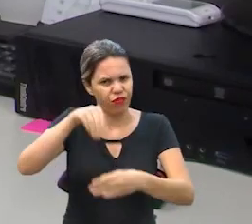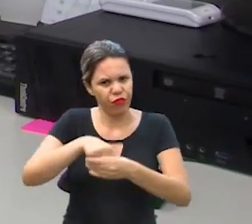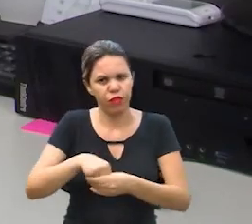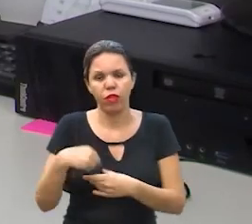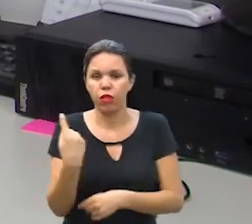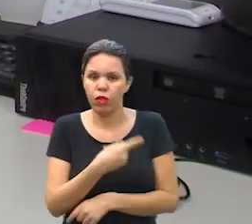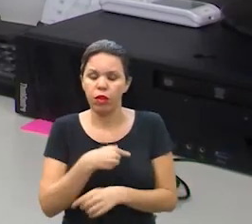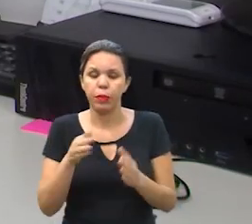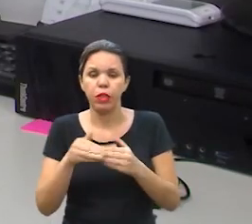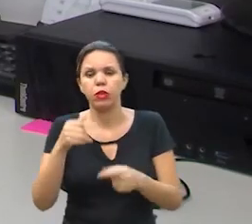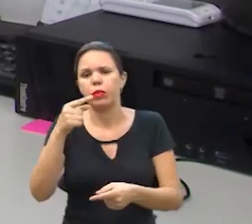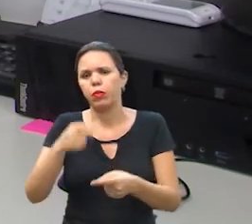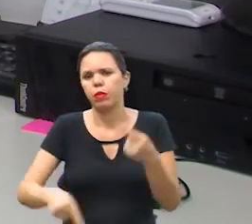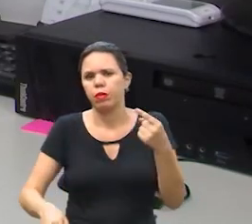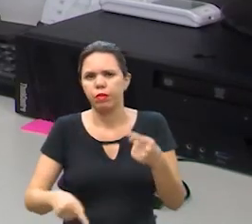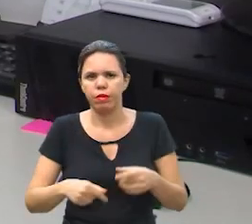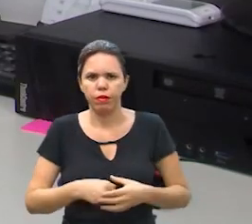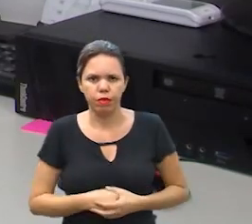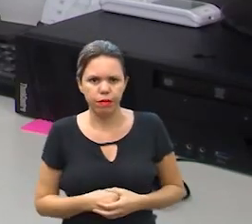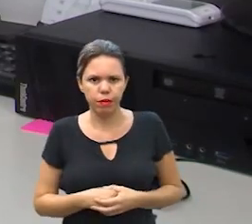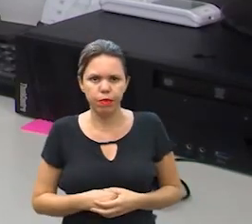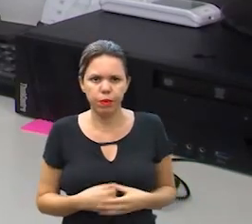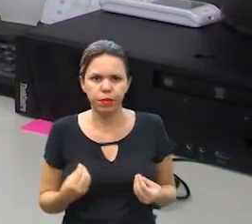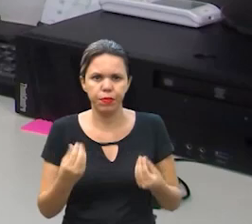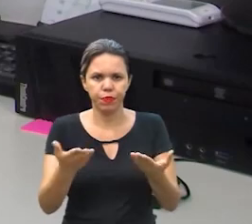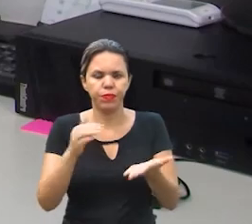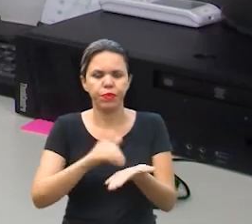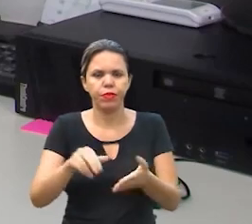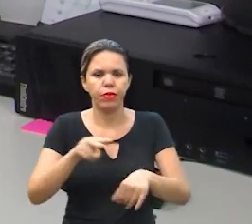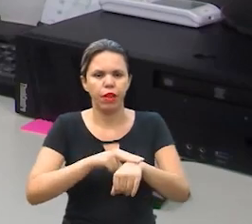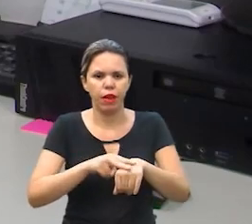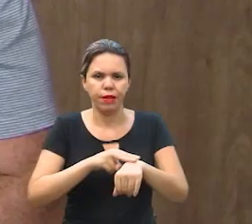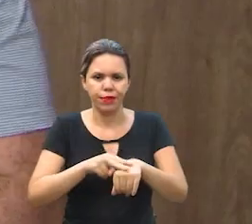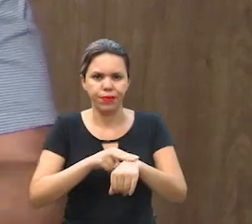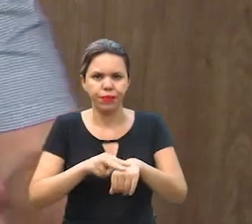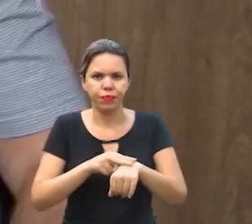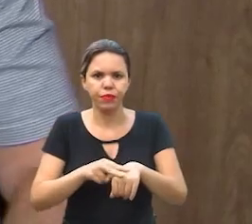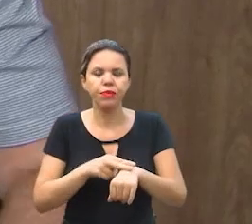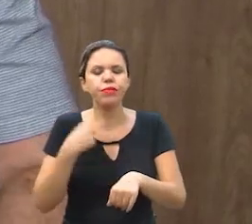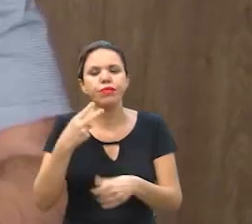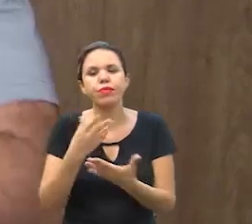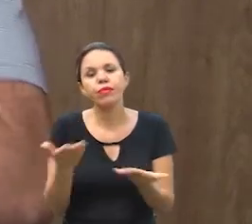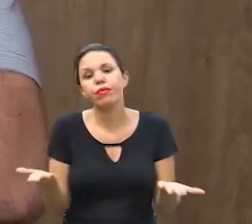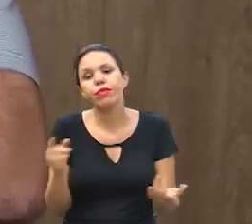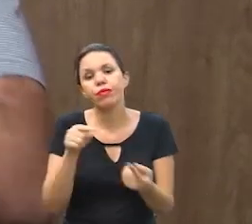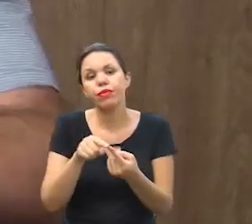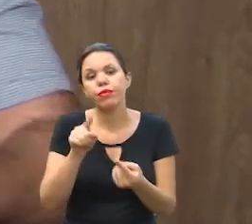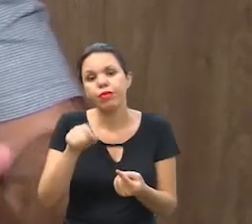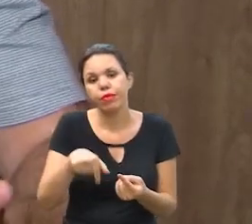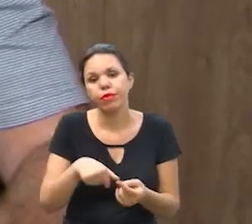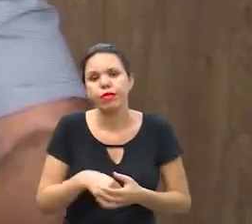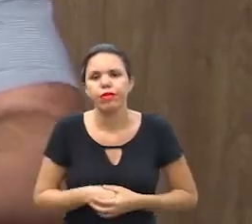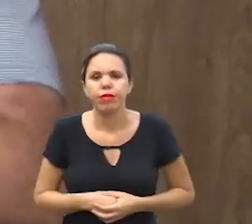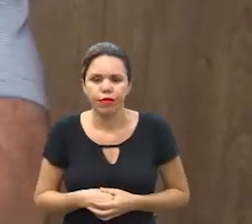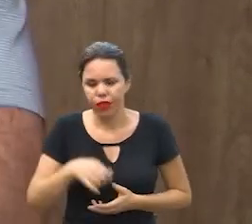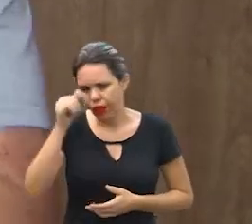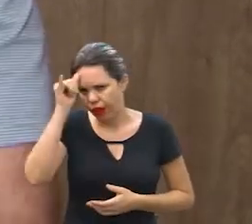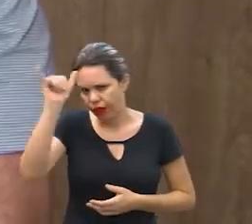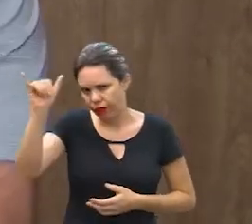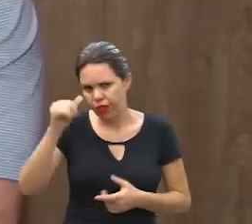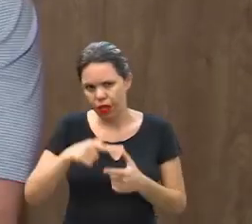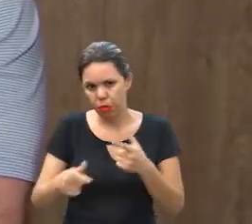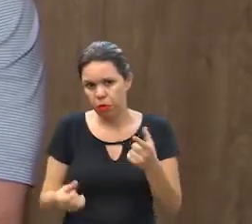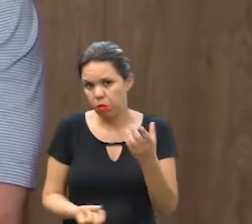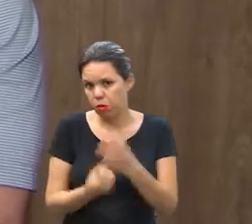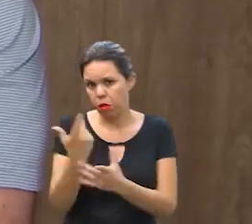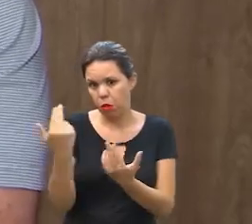internos, nós pedimos a proibição deles e mandamos para a Secretaria do Verde. Bom, vereador, a finalidade é justamente evitar